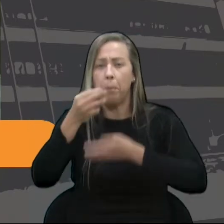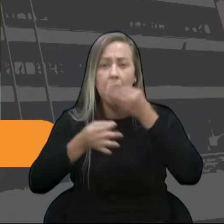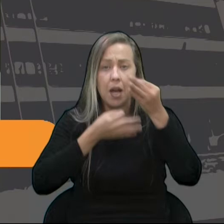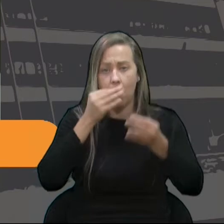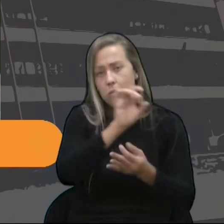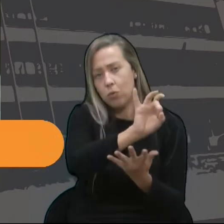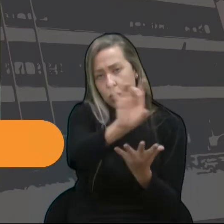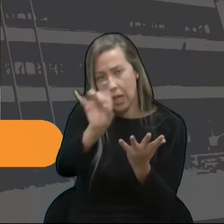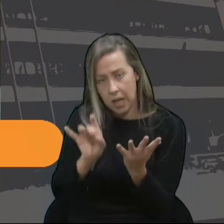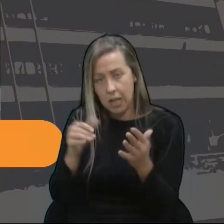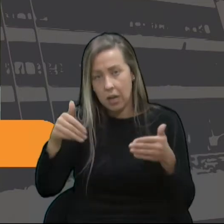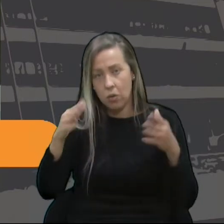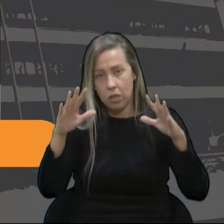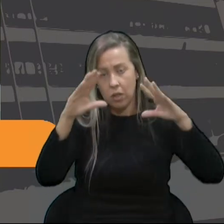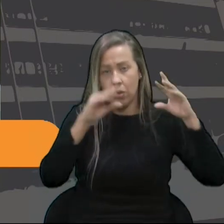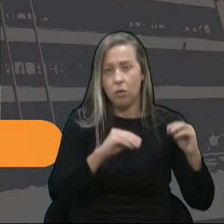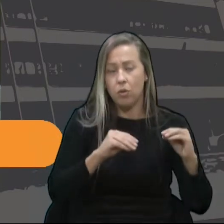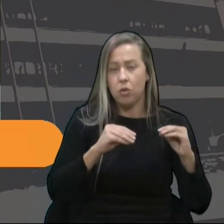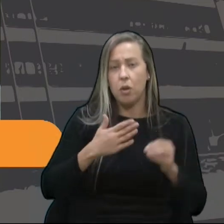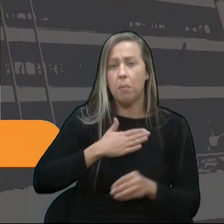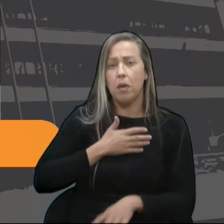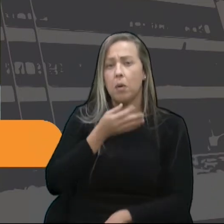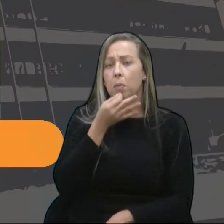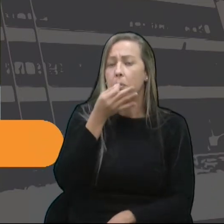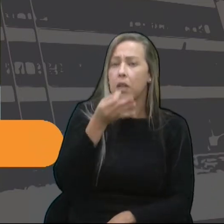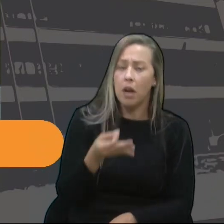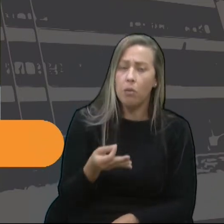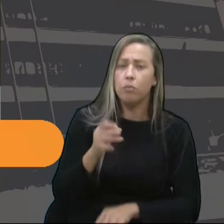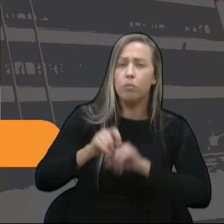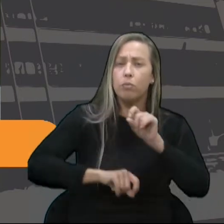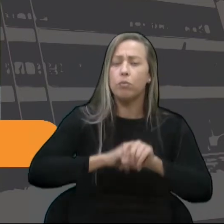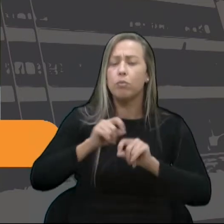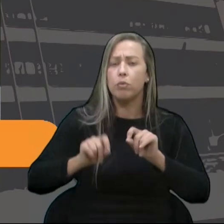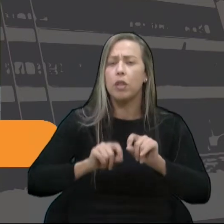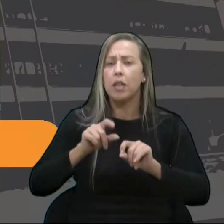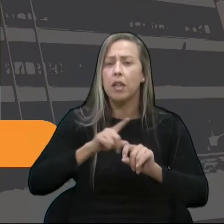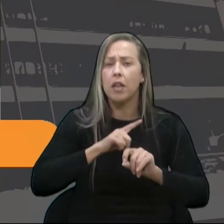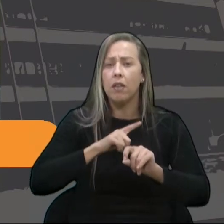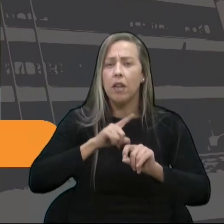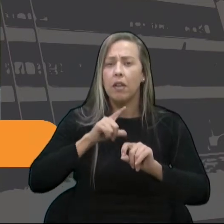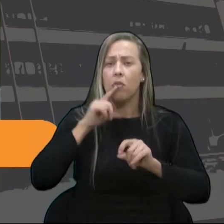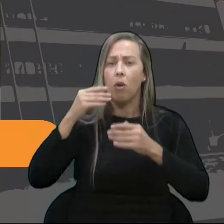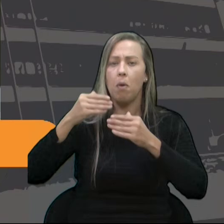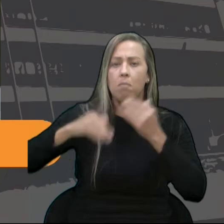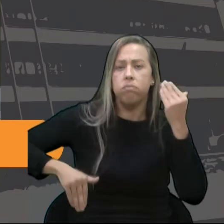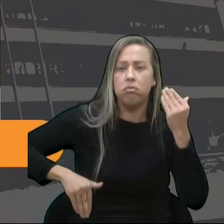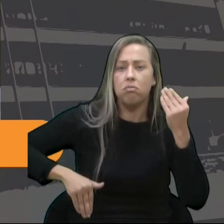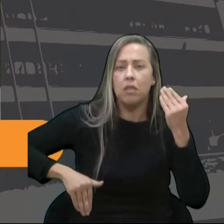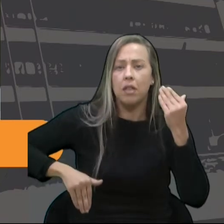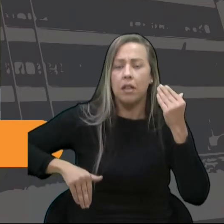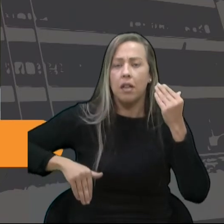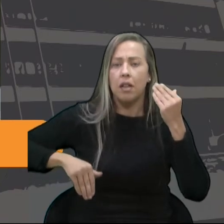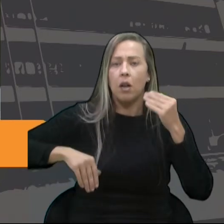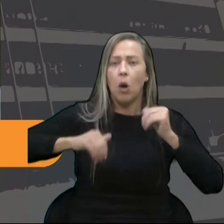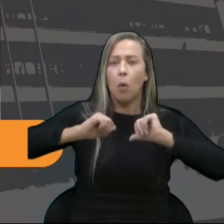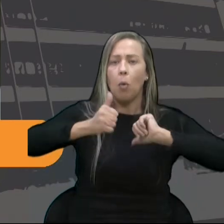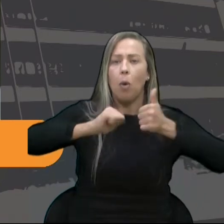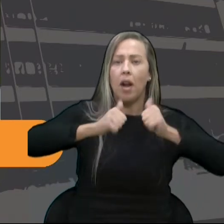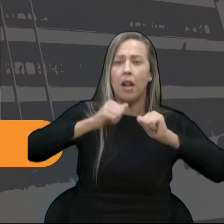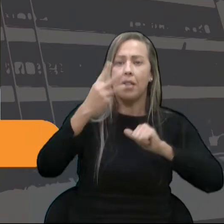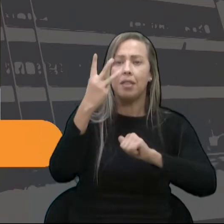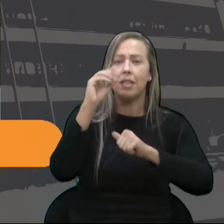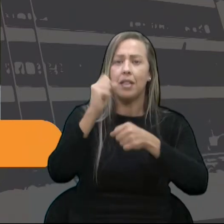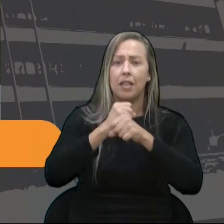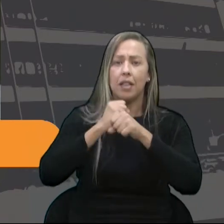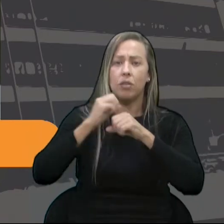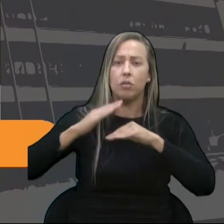hoje, nesta noite, a minha opinião é que houve uma queda de qualidade nesses mais de 30